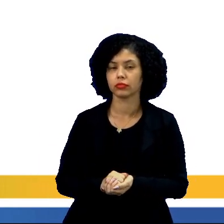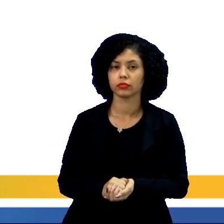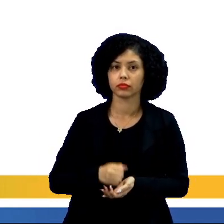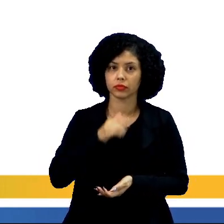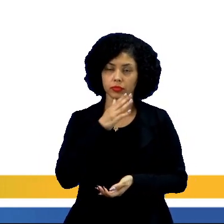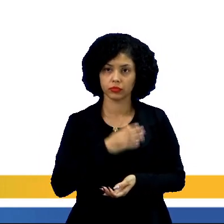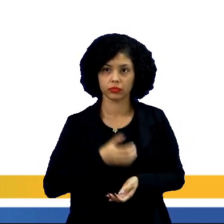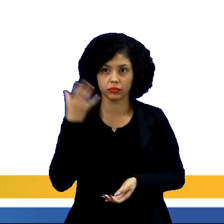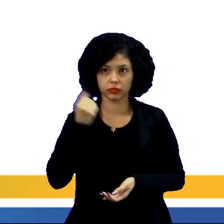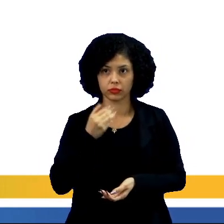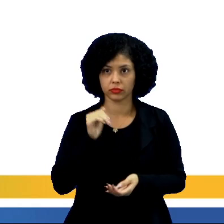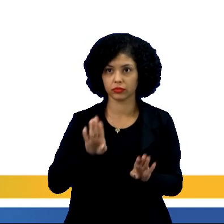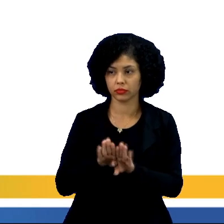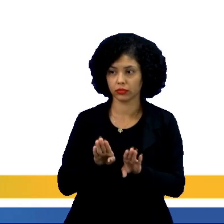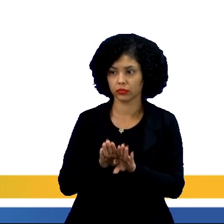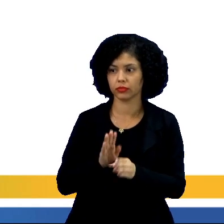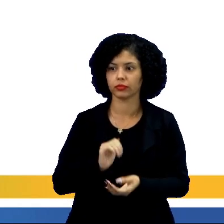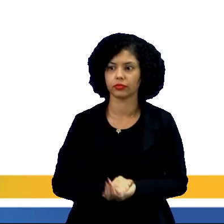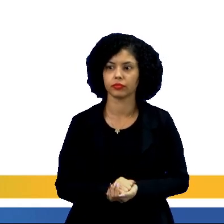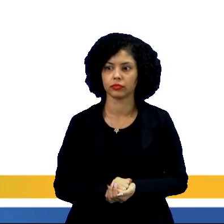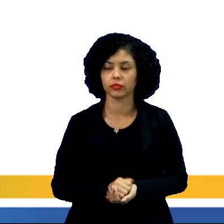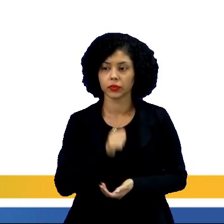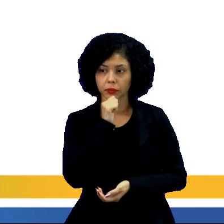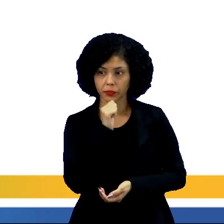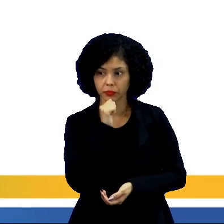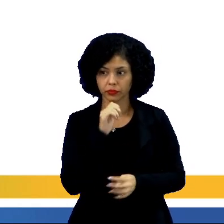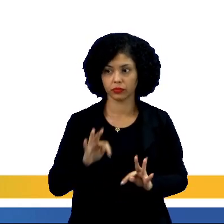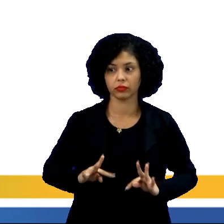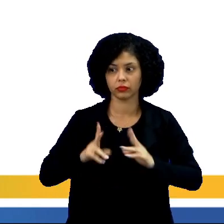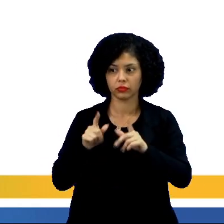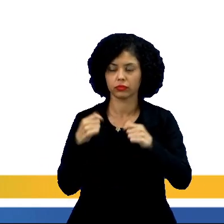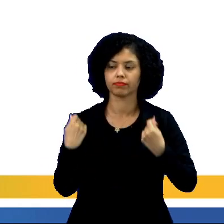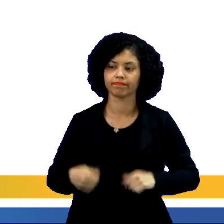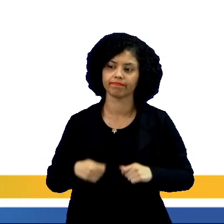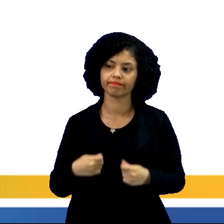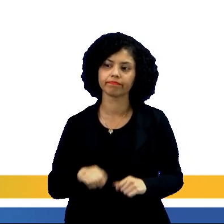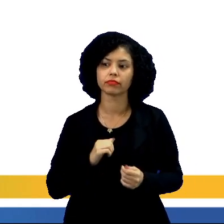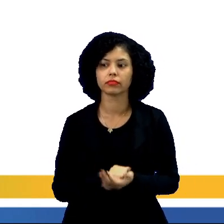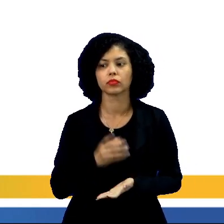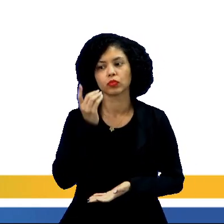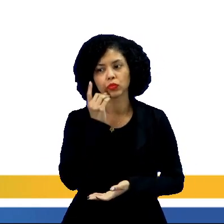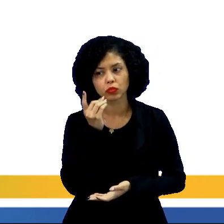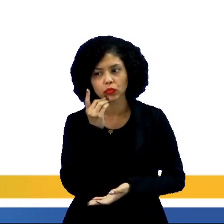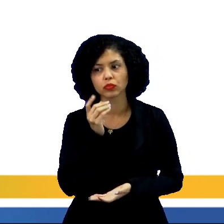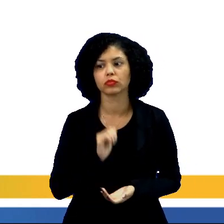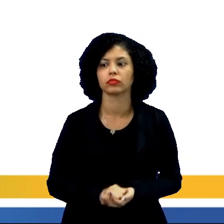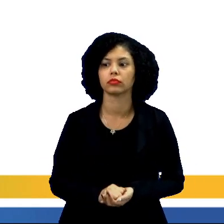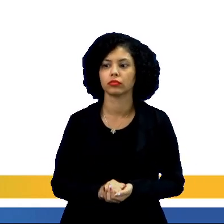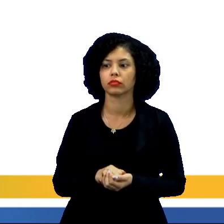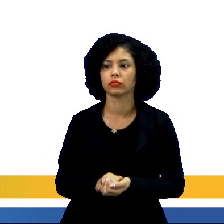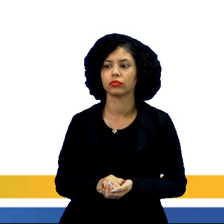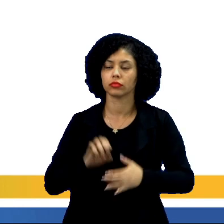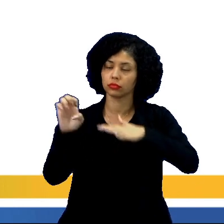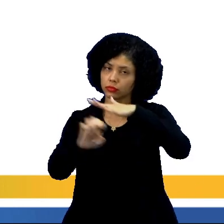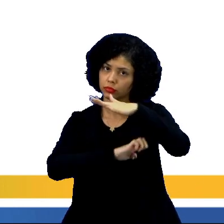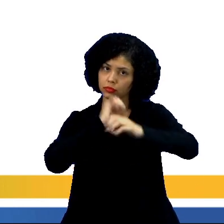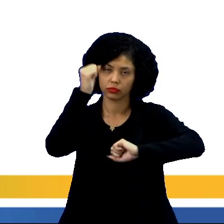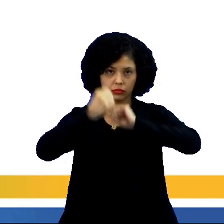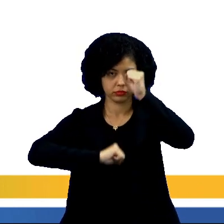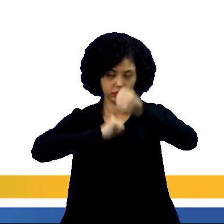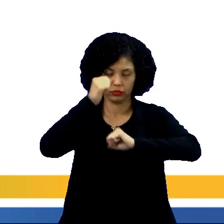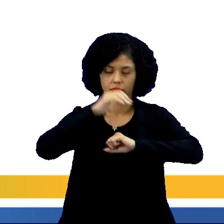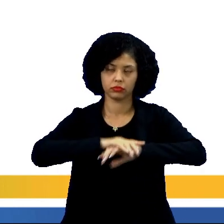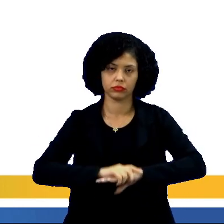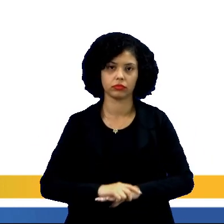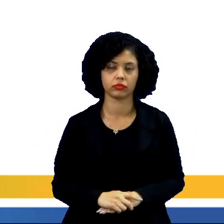agricultura, pecuária e agronegócio. Além disso, é totalmente necessária para as tarefas do cotidiano e até